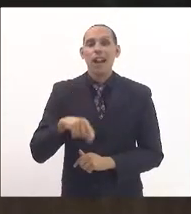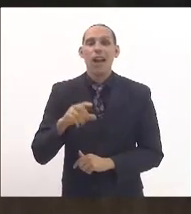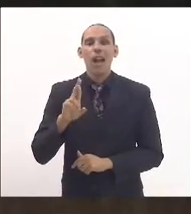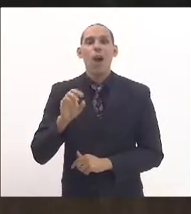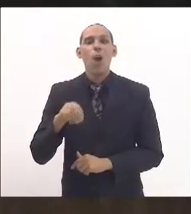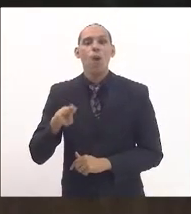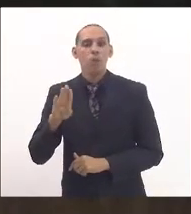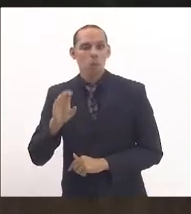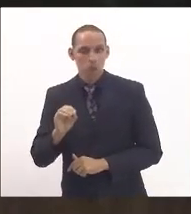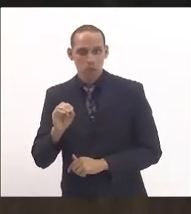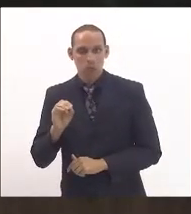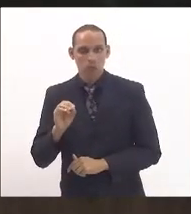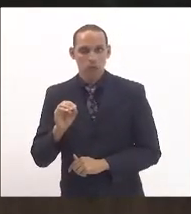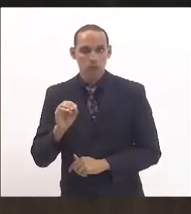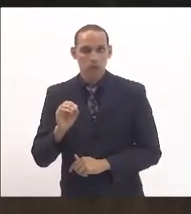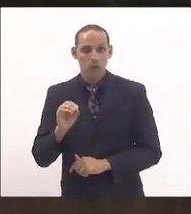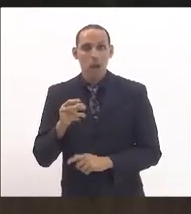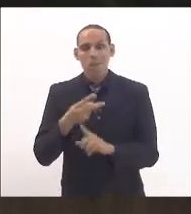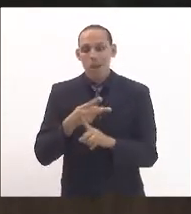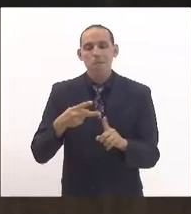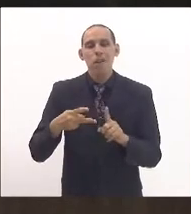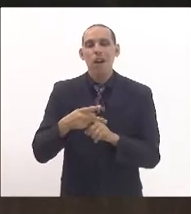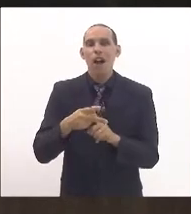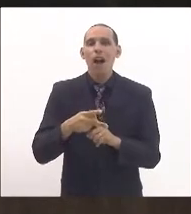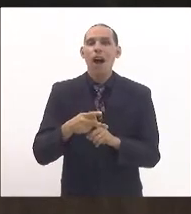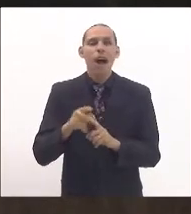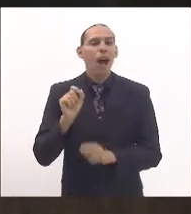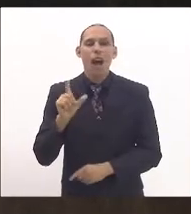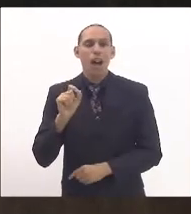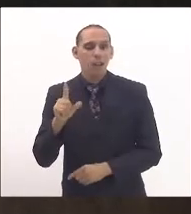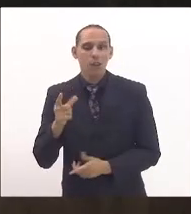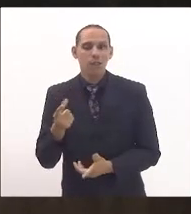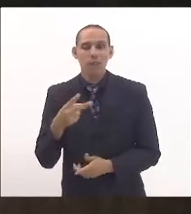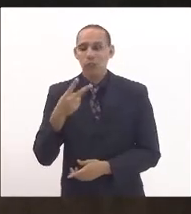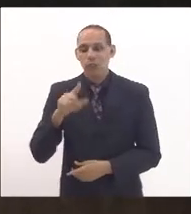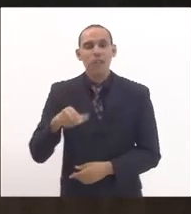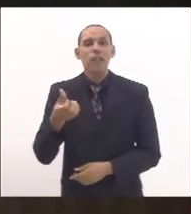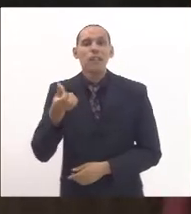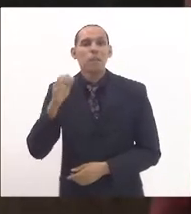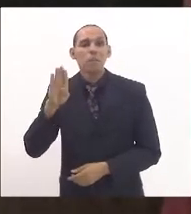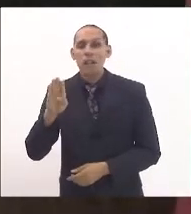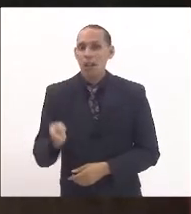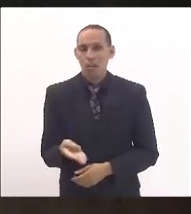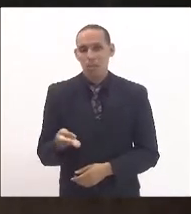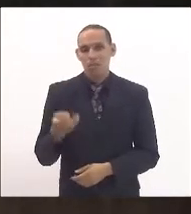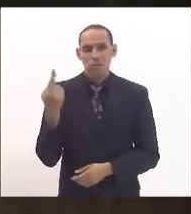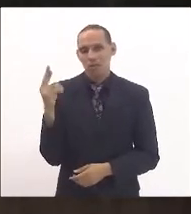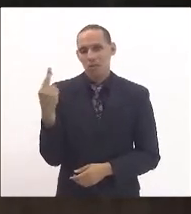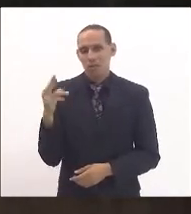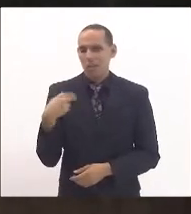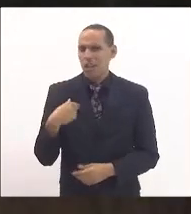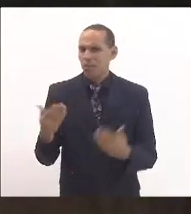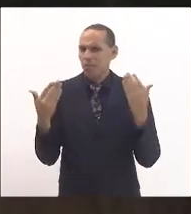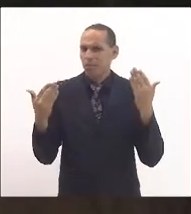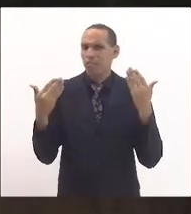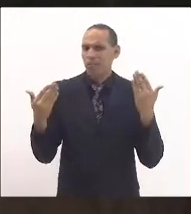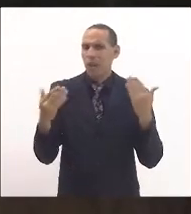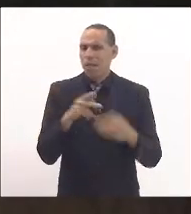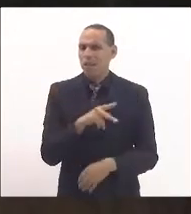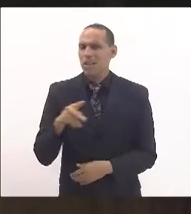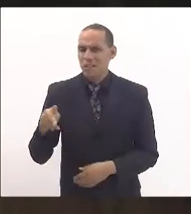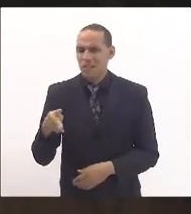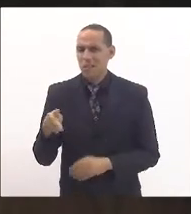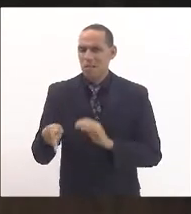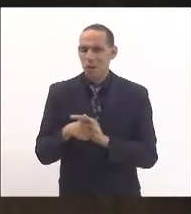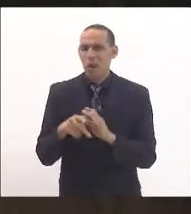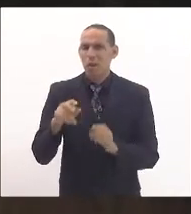rombo. O previdenciário está em azul em 2,6 bilhões de reais. Eu duvido que o presidente do